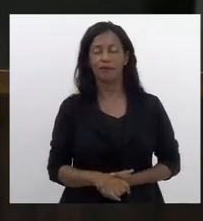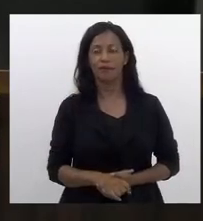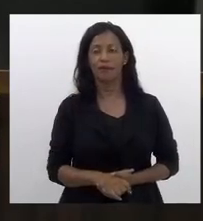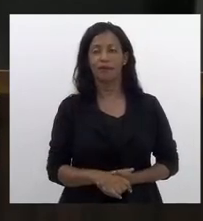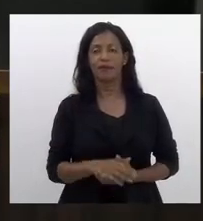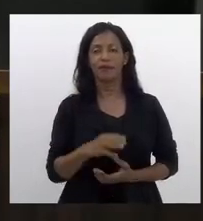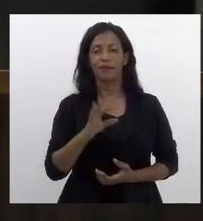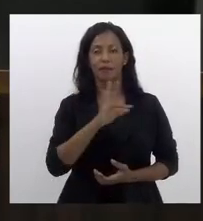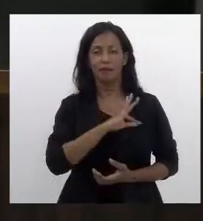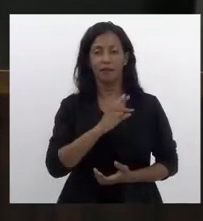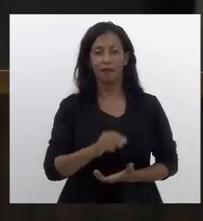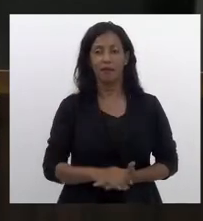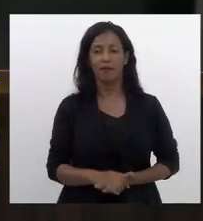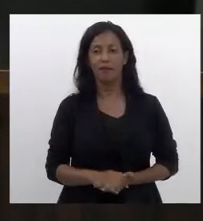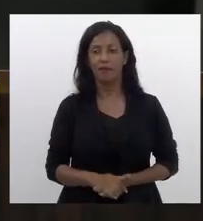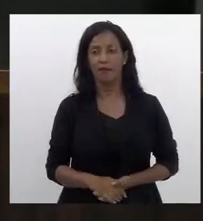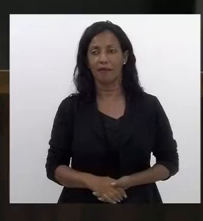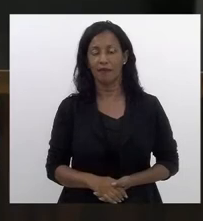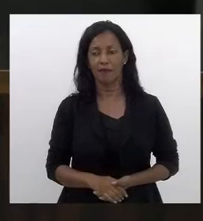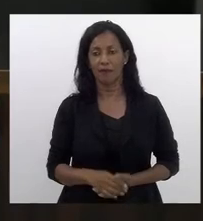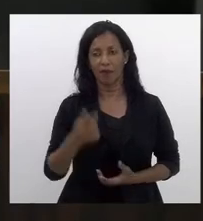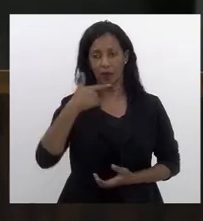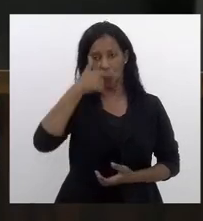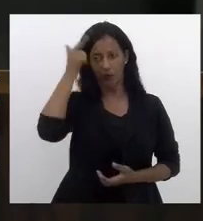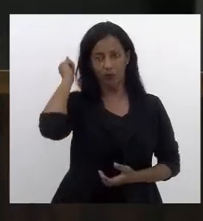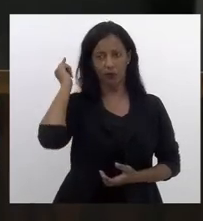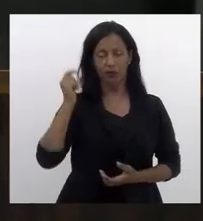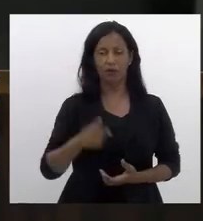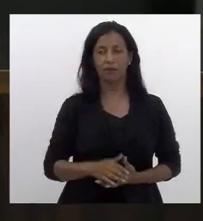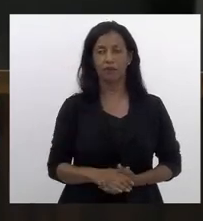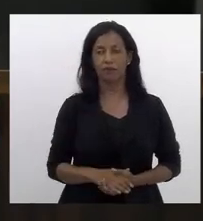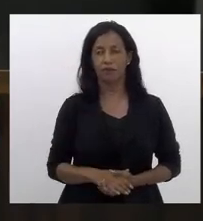Mônica, Marta, Luiz, Paulo.